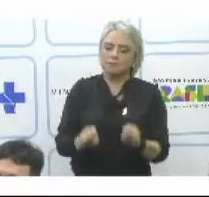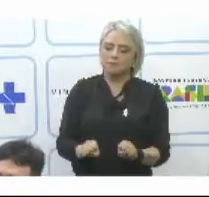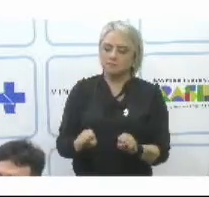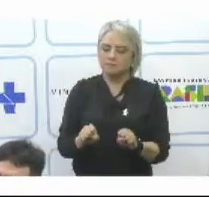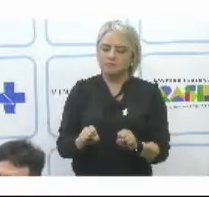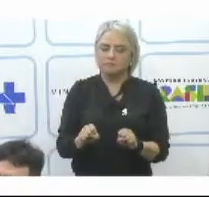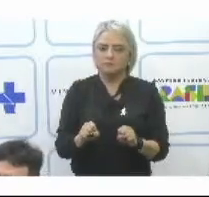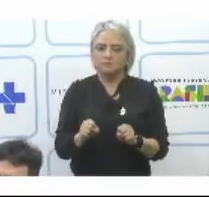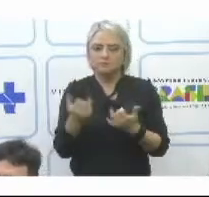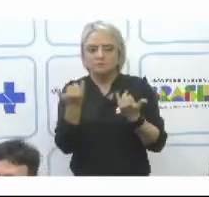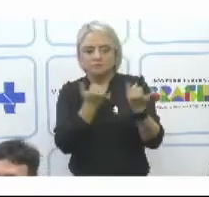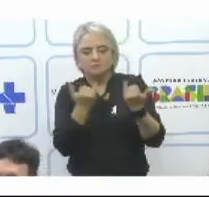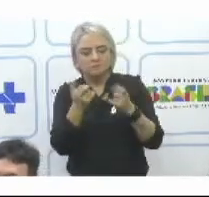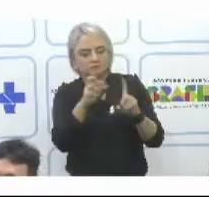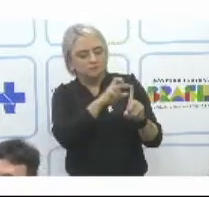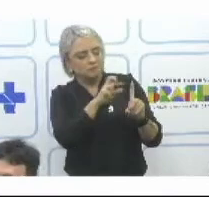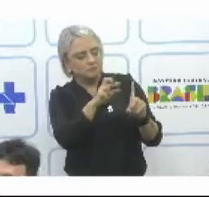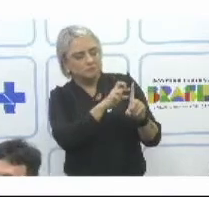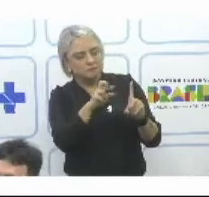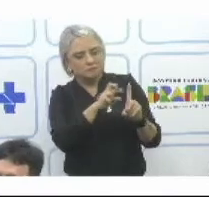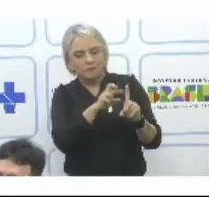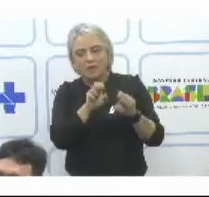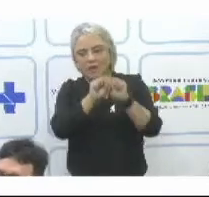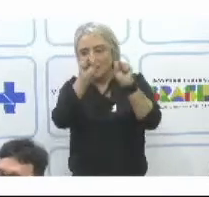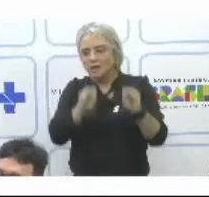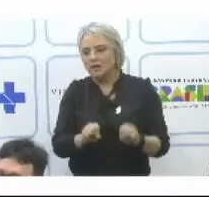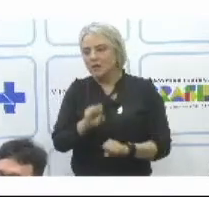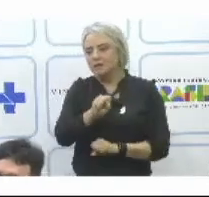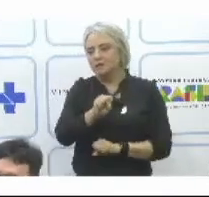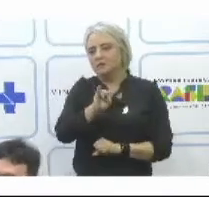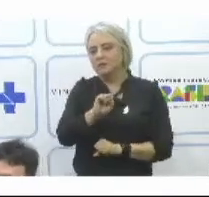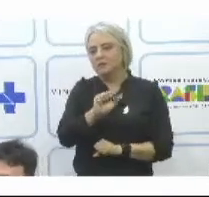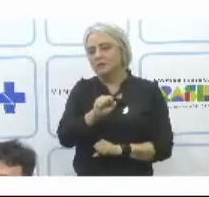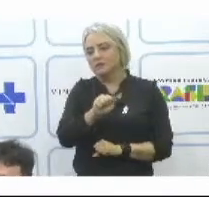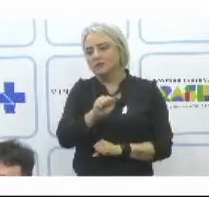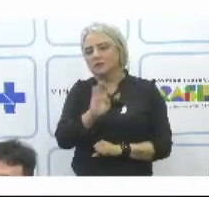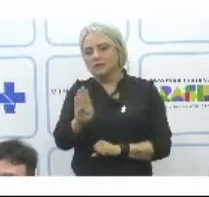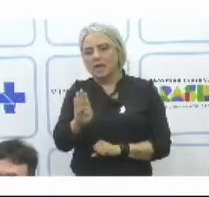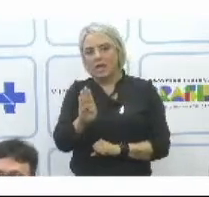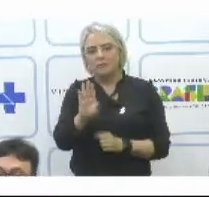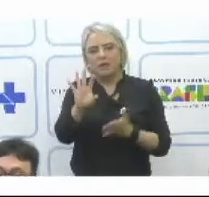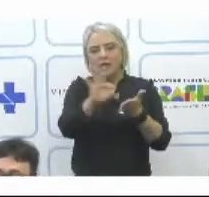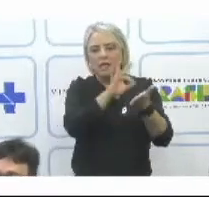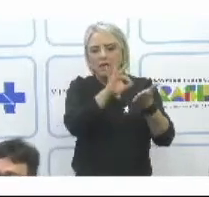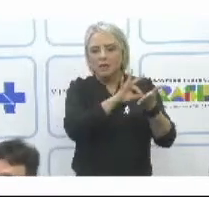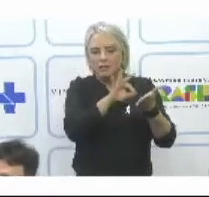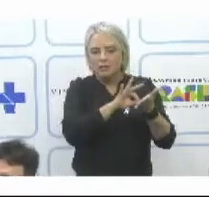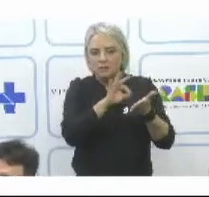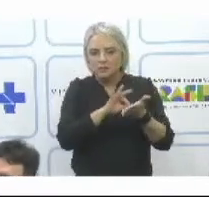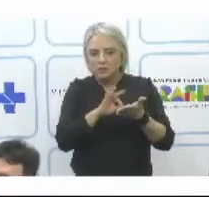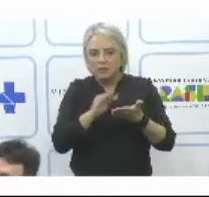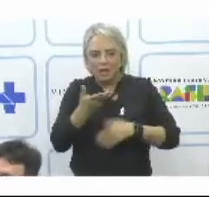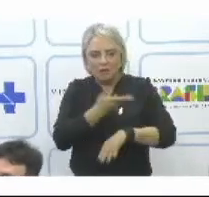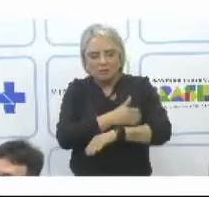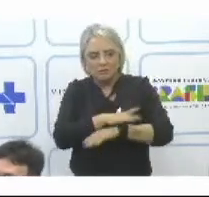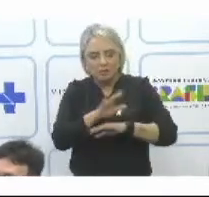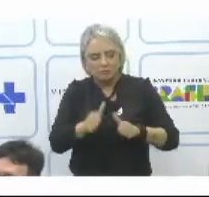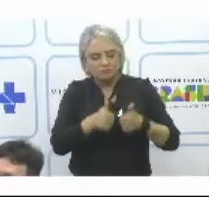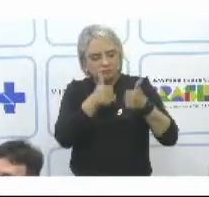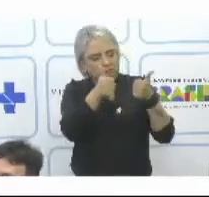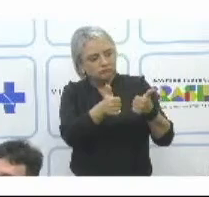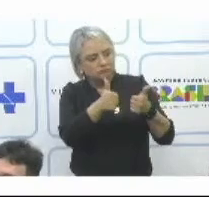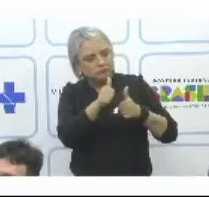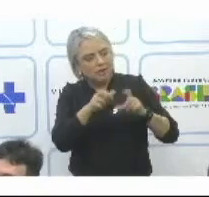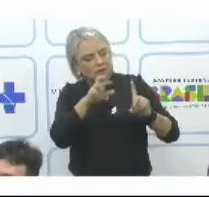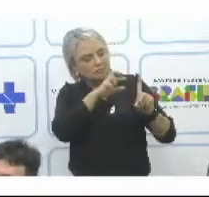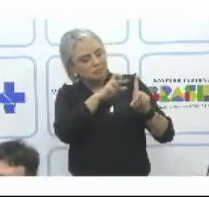de informação da atenção básica, o SISAB, né, a gente passa a registrar esses procedimentos com a maior qualidade também dentro da atenção